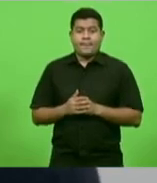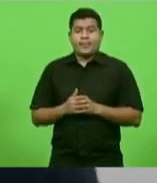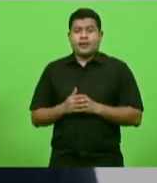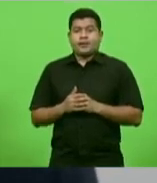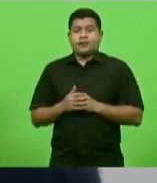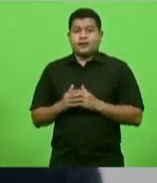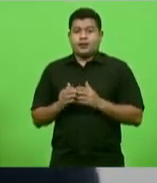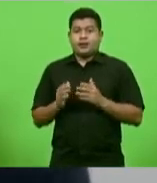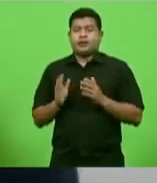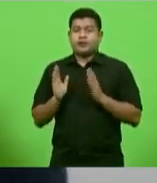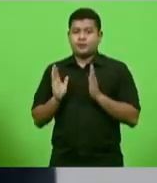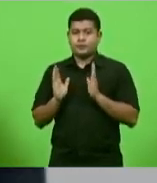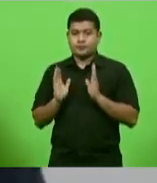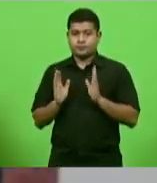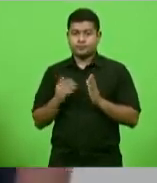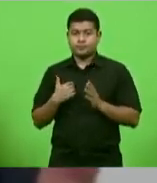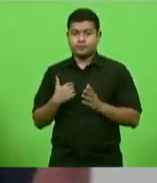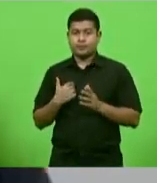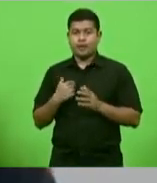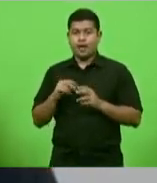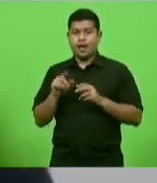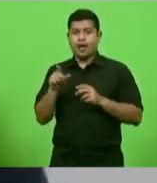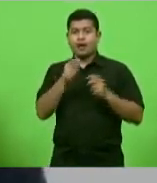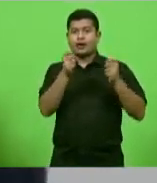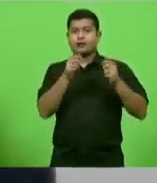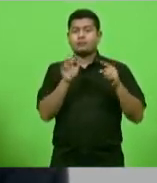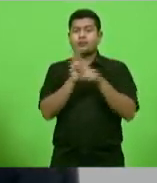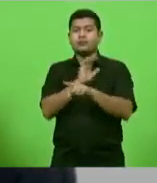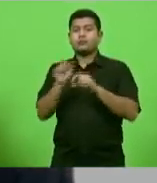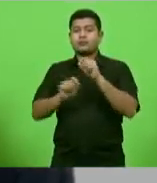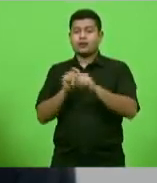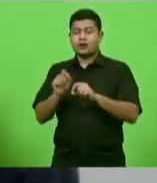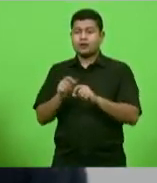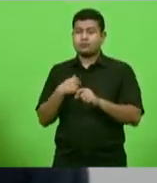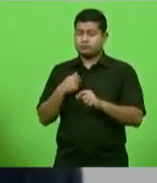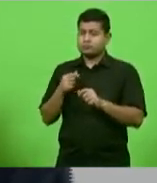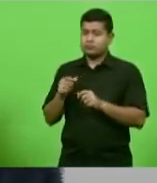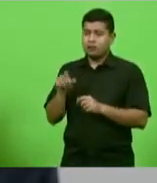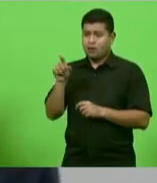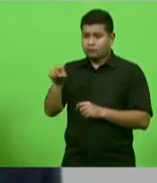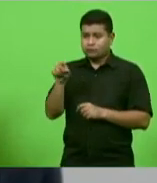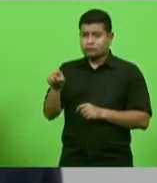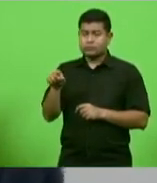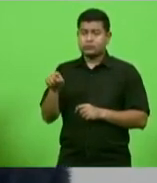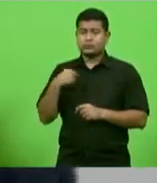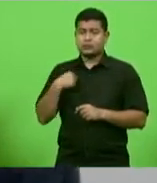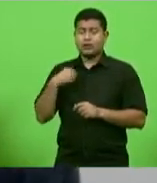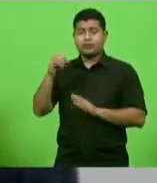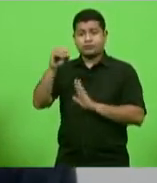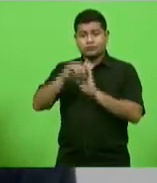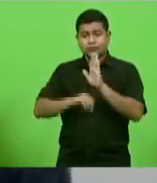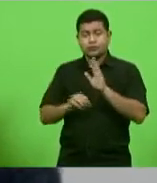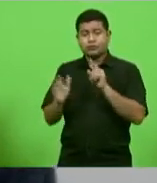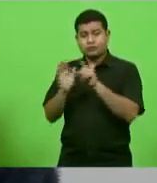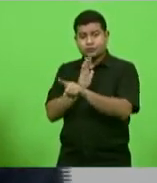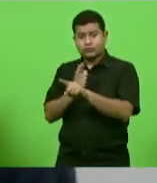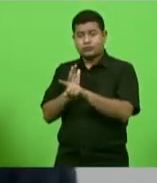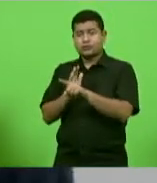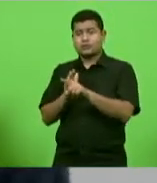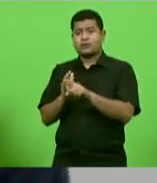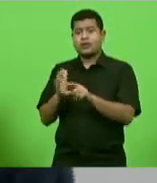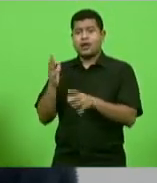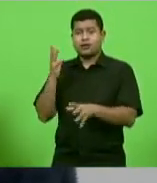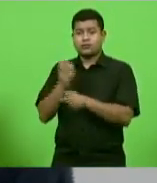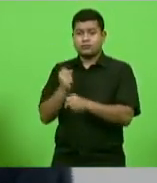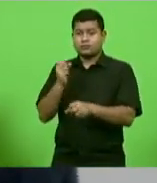termos, assim o fez. Abro aspas. Dirijo-me a Vossa Excelência para formalizar a consulta e segredo do